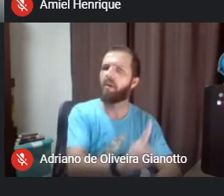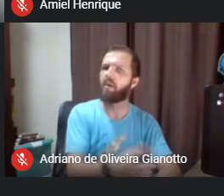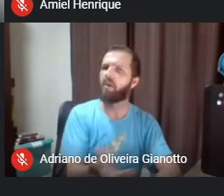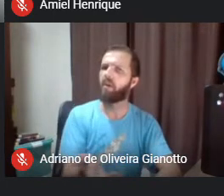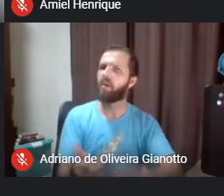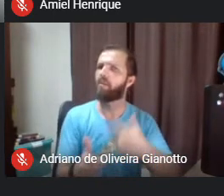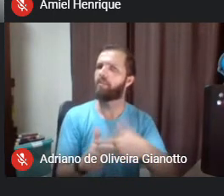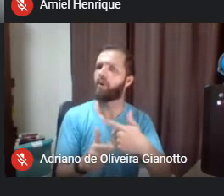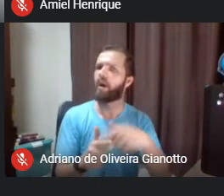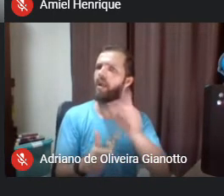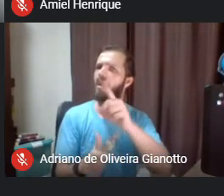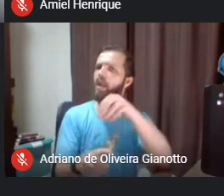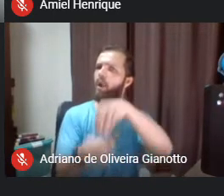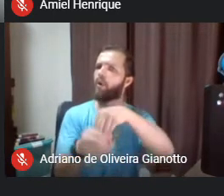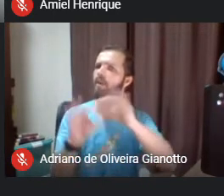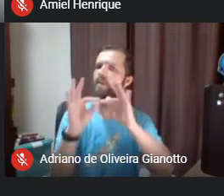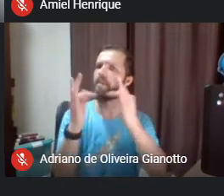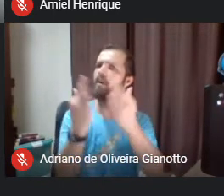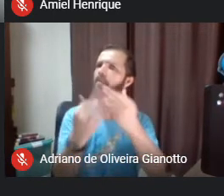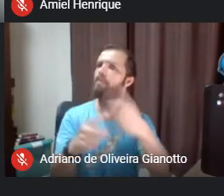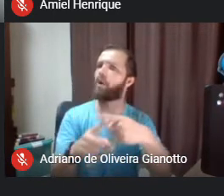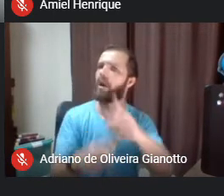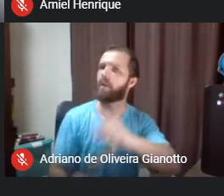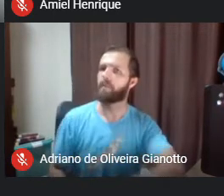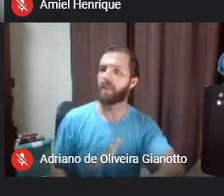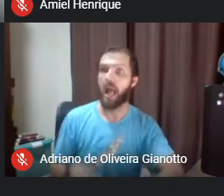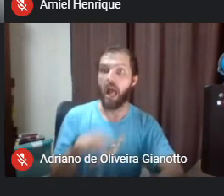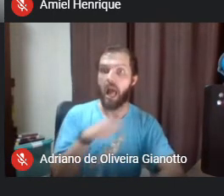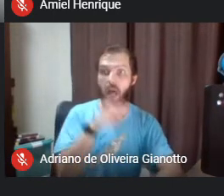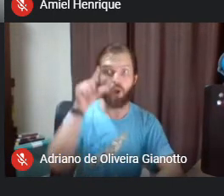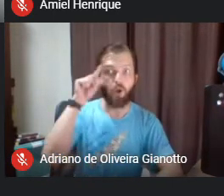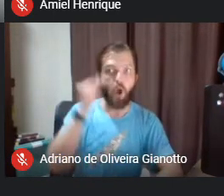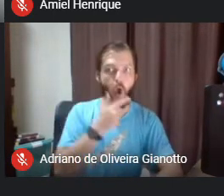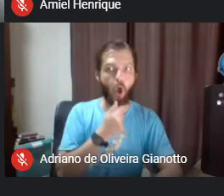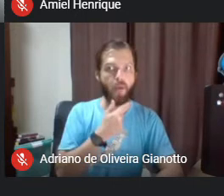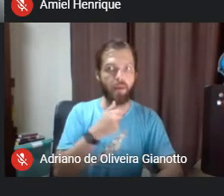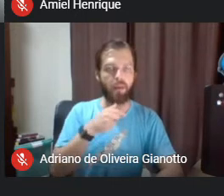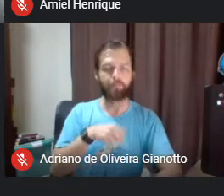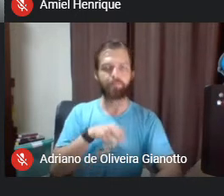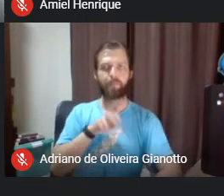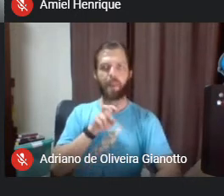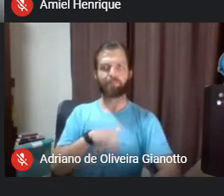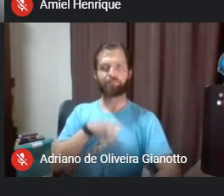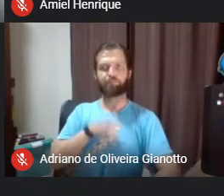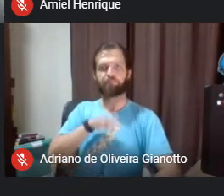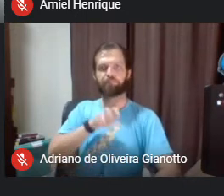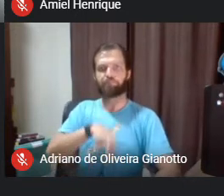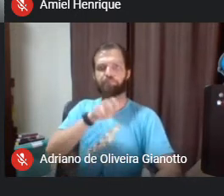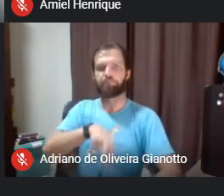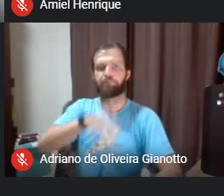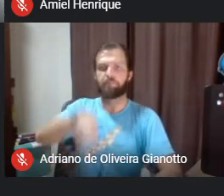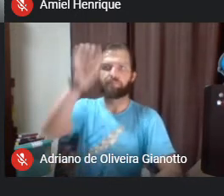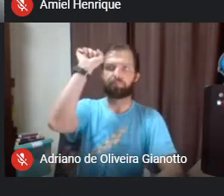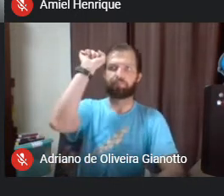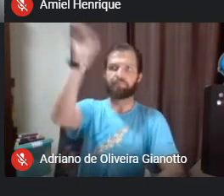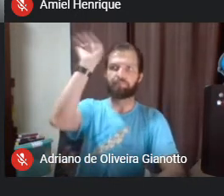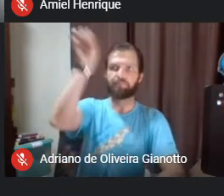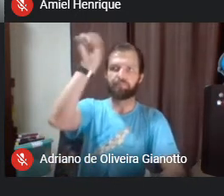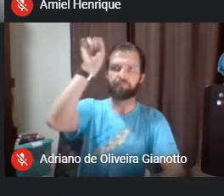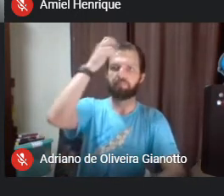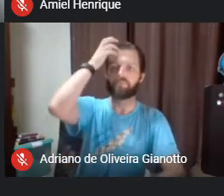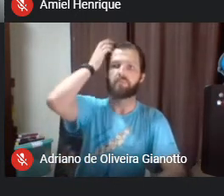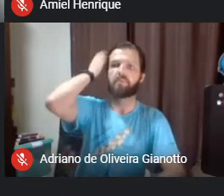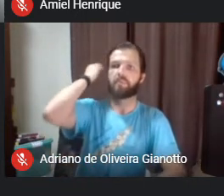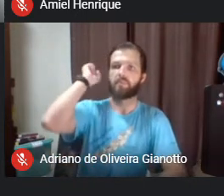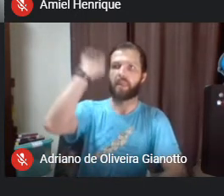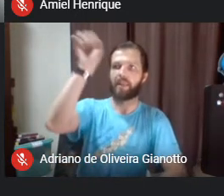dia após dia, ela sentava naquele balanço ali, e ele pensou, né, mãe, por que não está com a